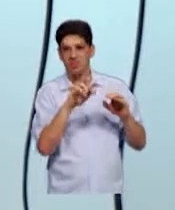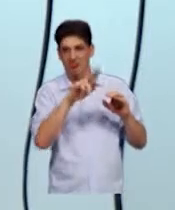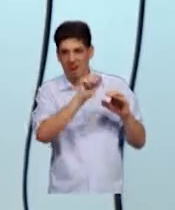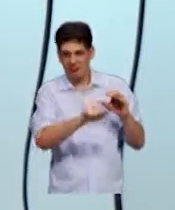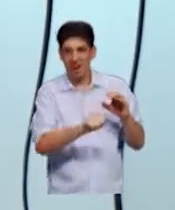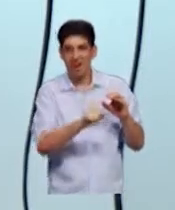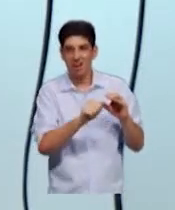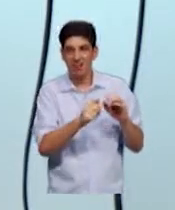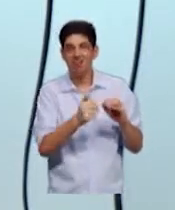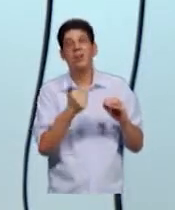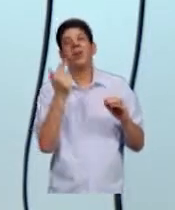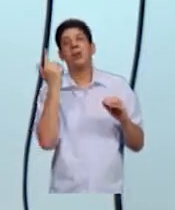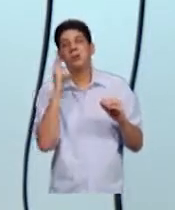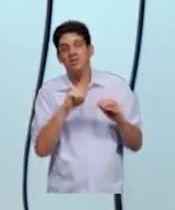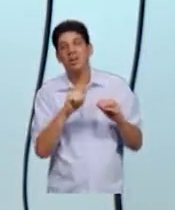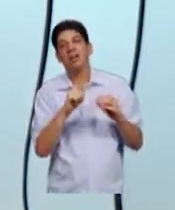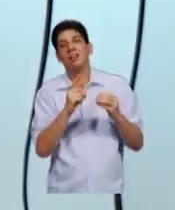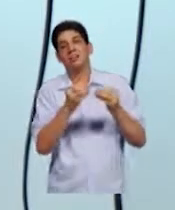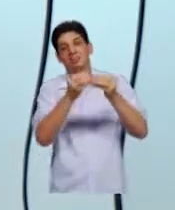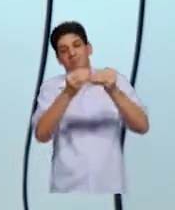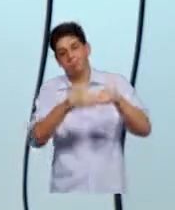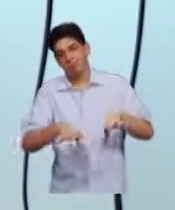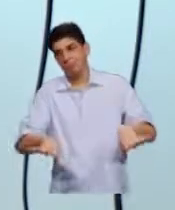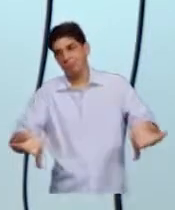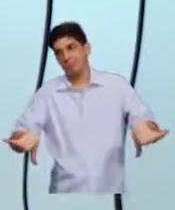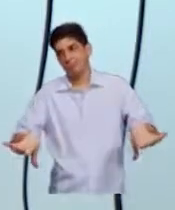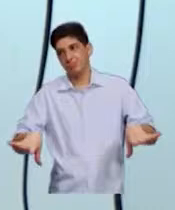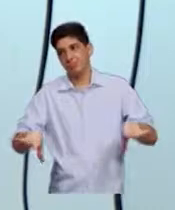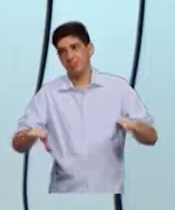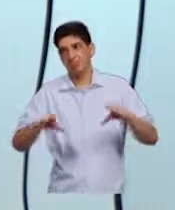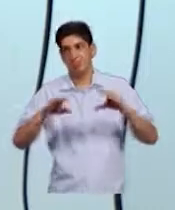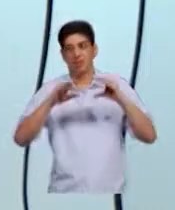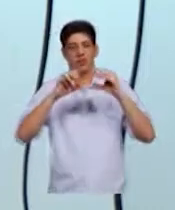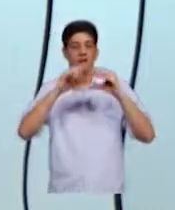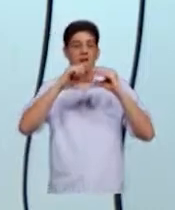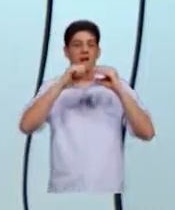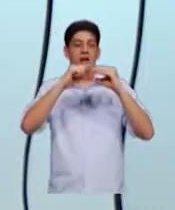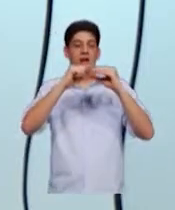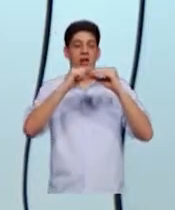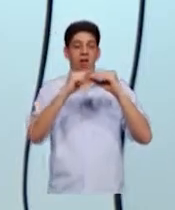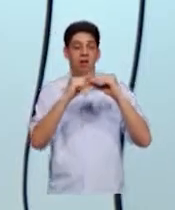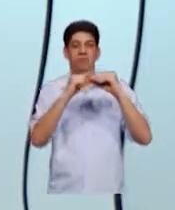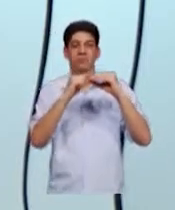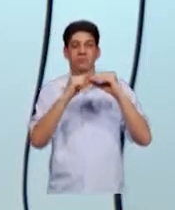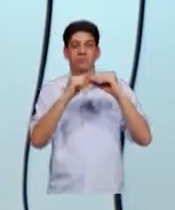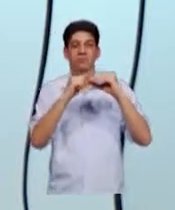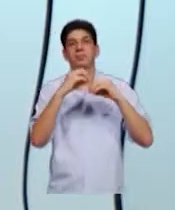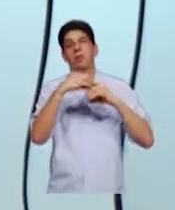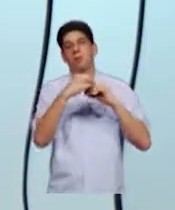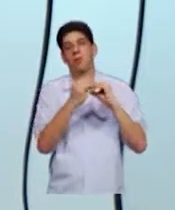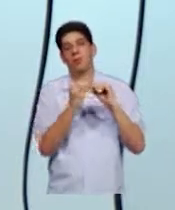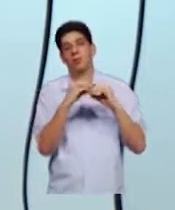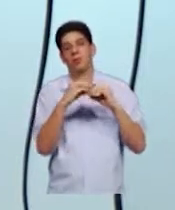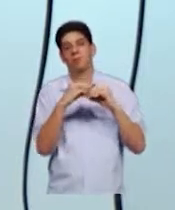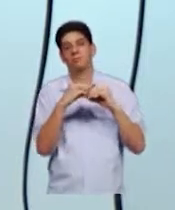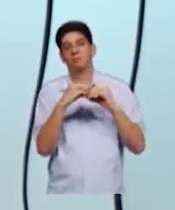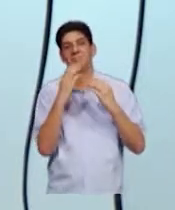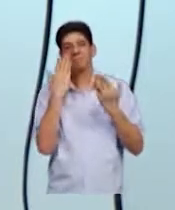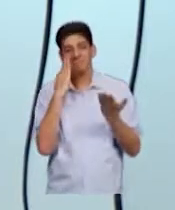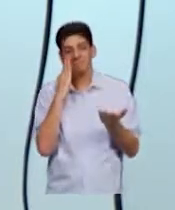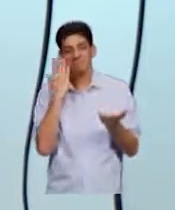consegue desestruturar a camada, consegue desestruturar essa molécula de ozônio. Para vocês terem uma